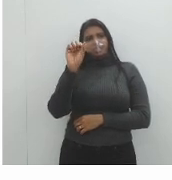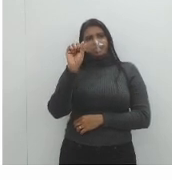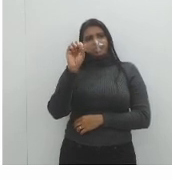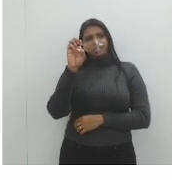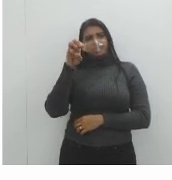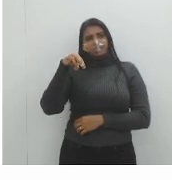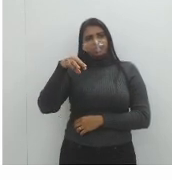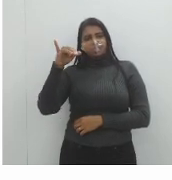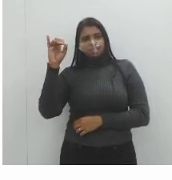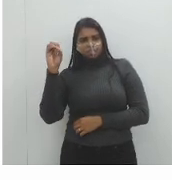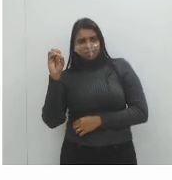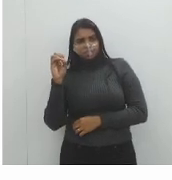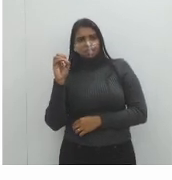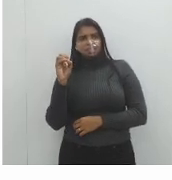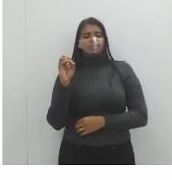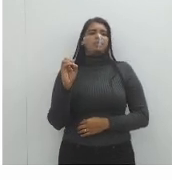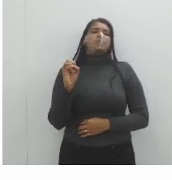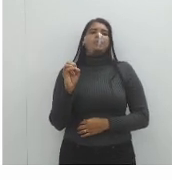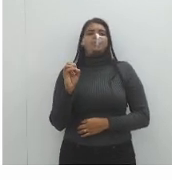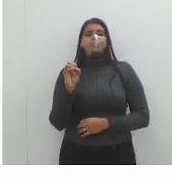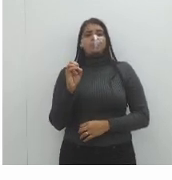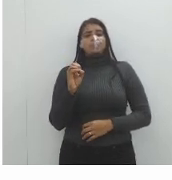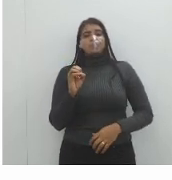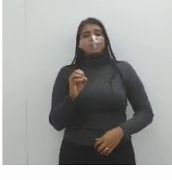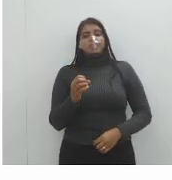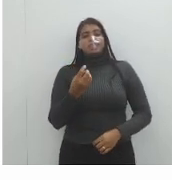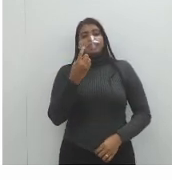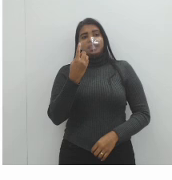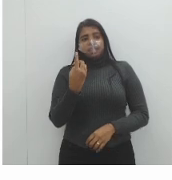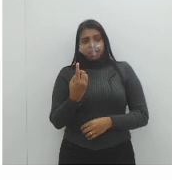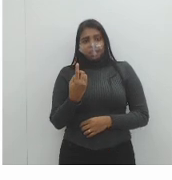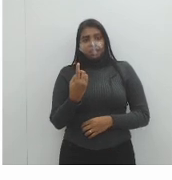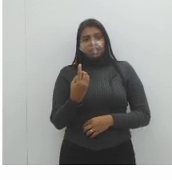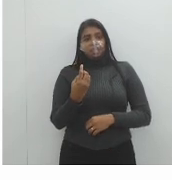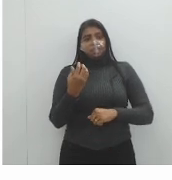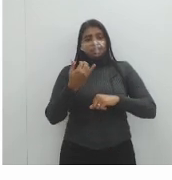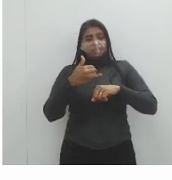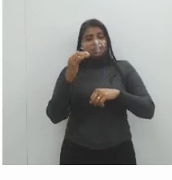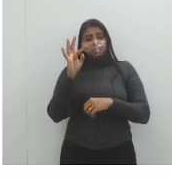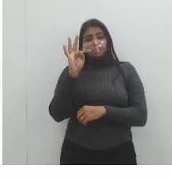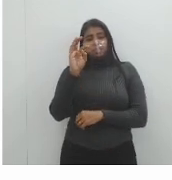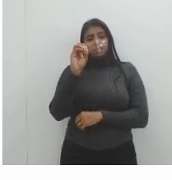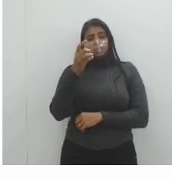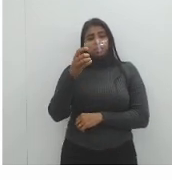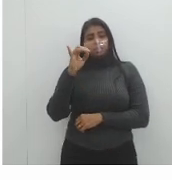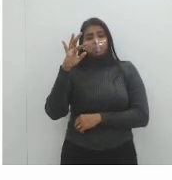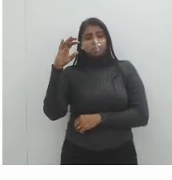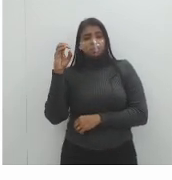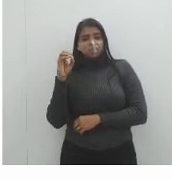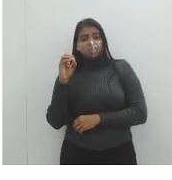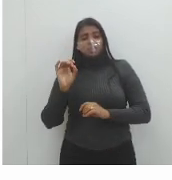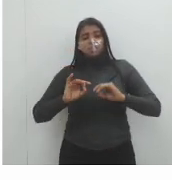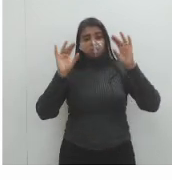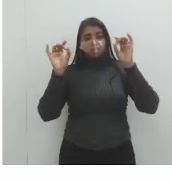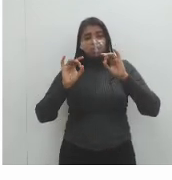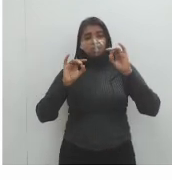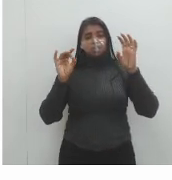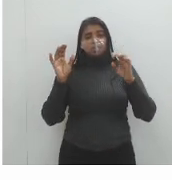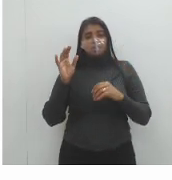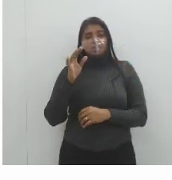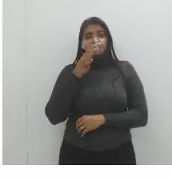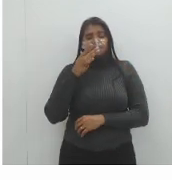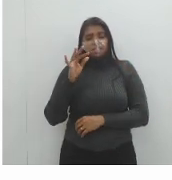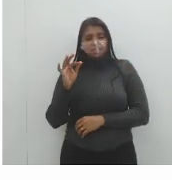e símbolo AS. O acênio é um elemento altamente tóxico, comumente usado em veneno de rato. Então